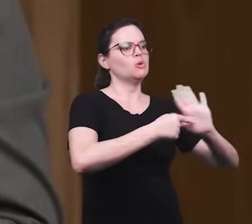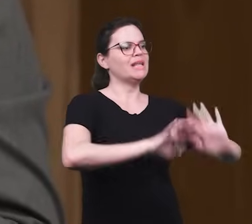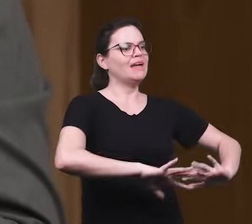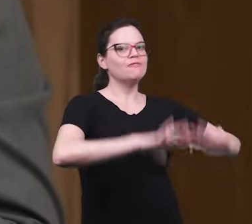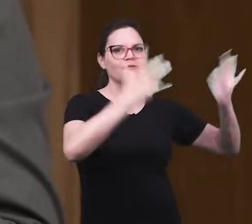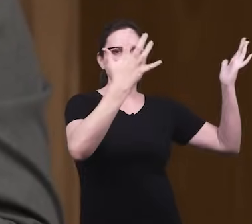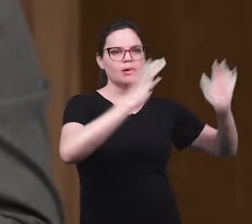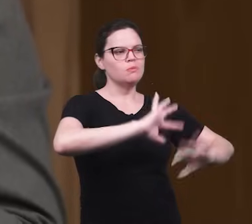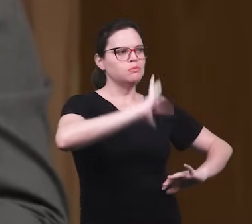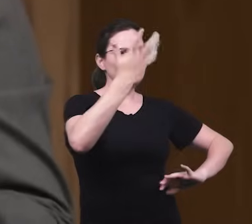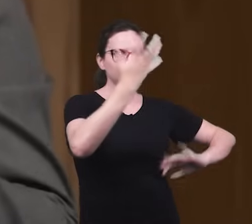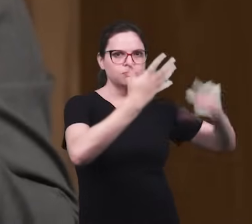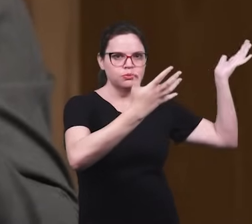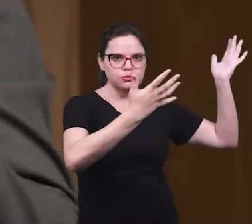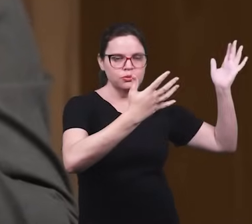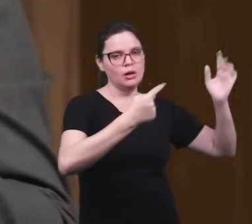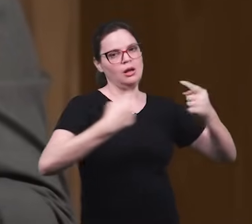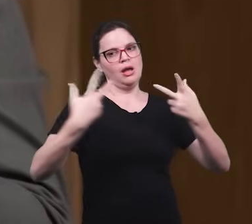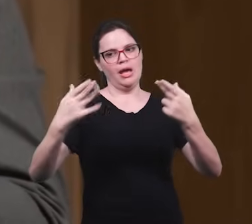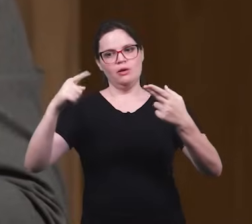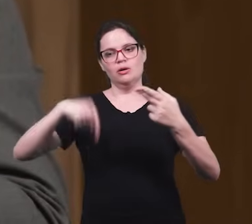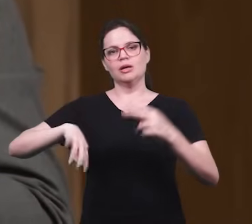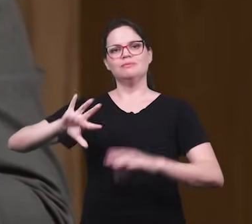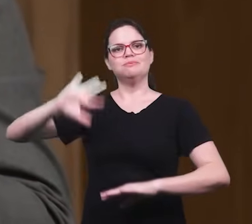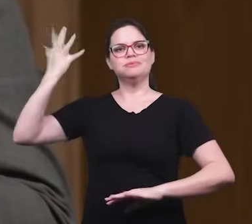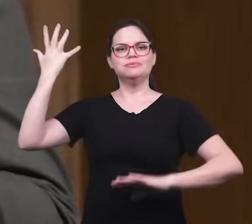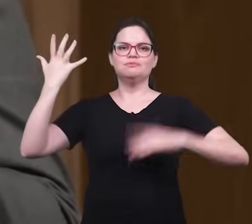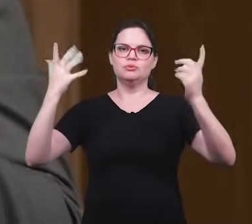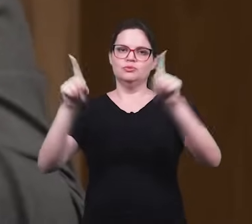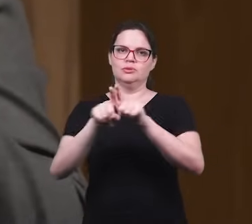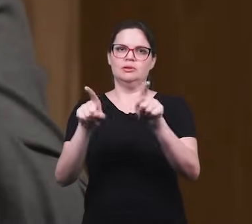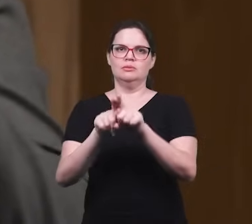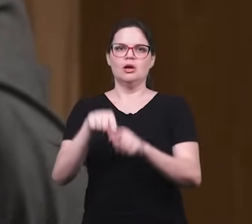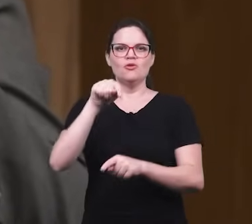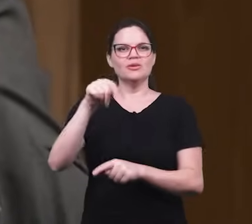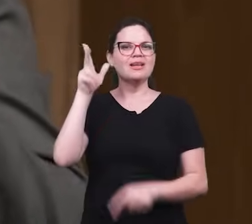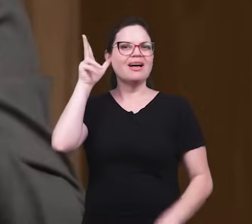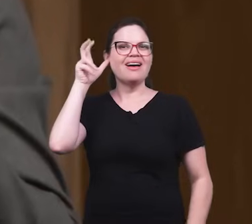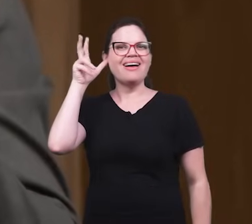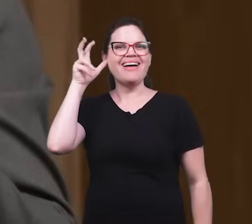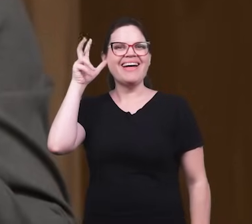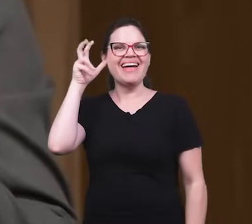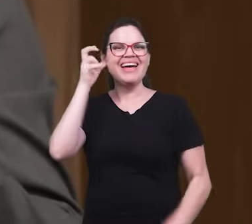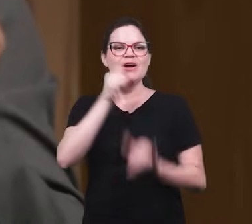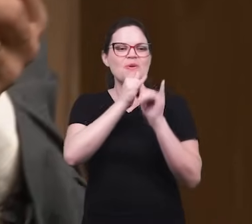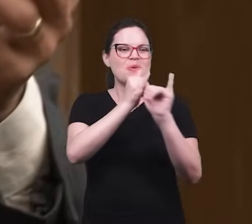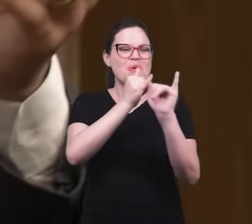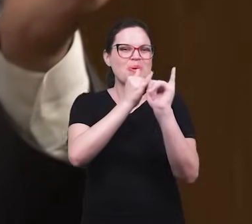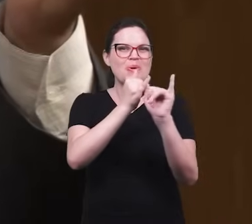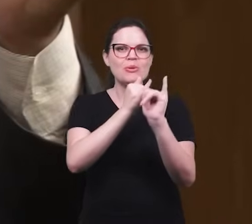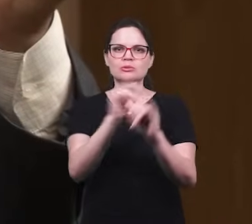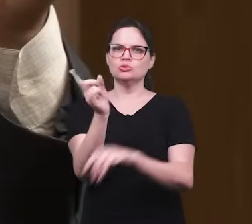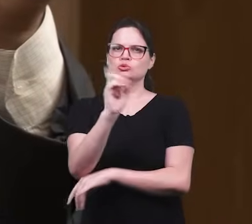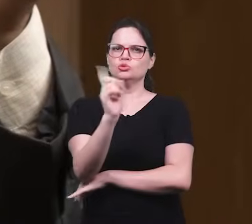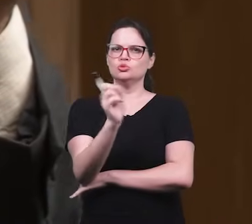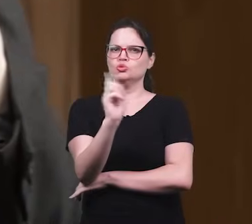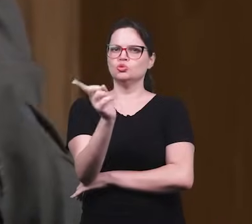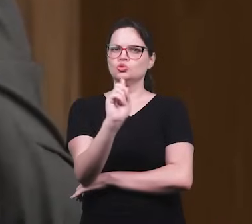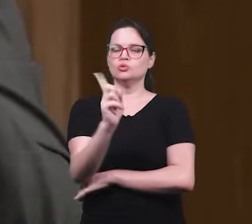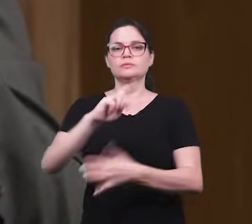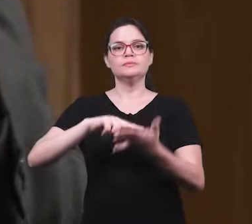está mostrando isso. Então, a primeira trombeta tocou, você não vai ouvir o som de corneta, mas são